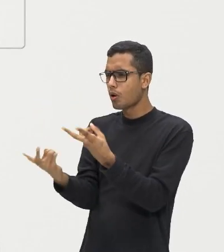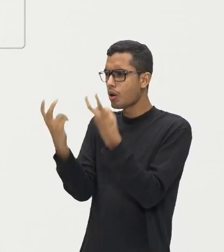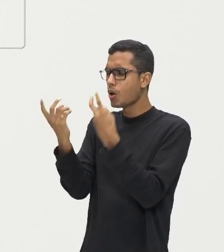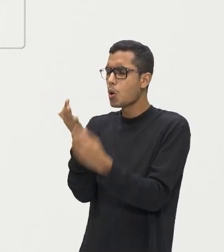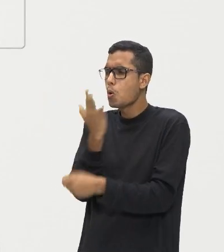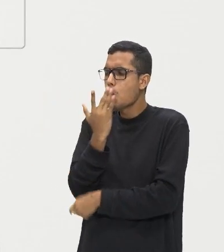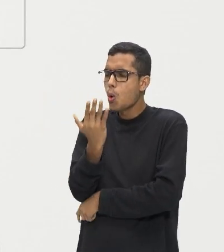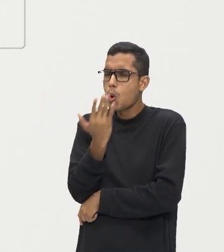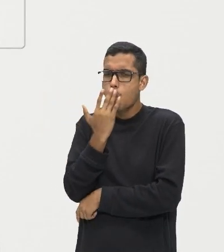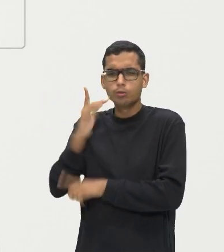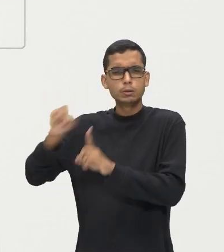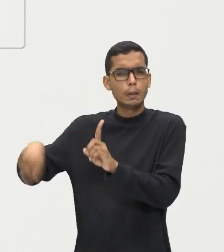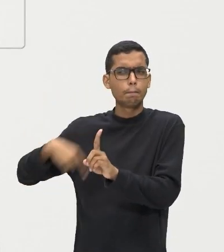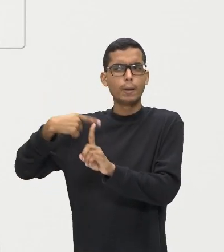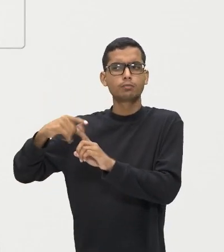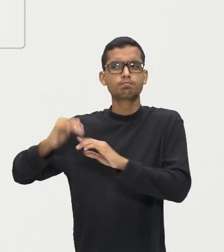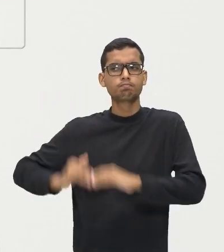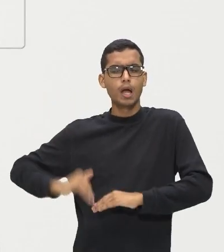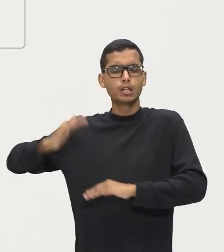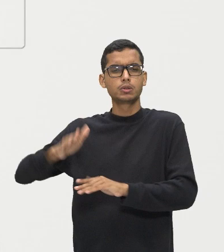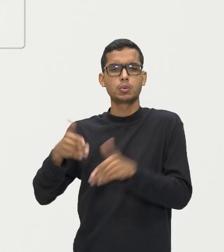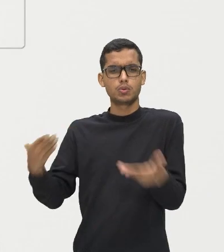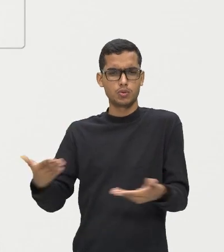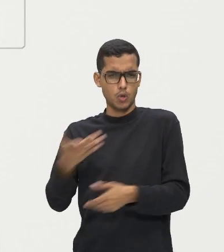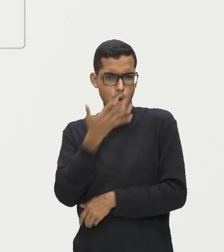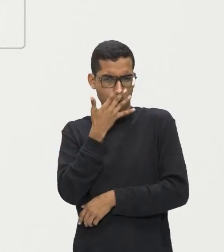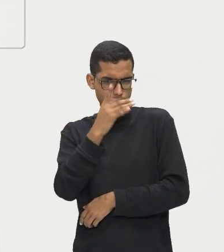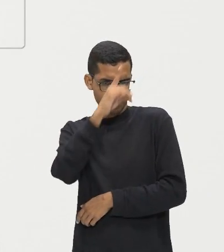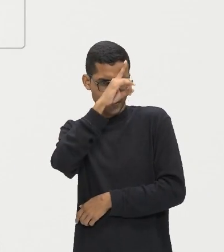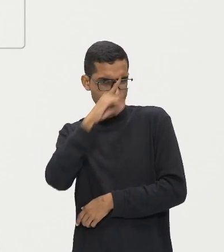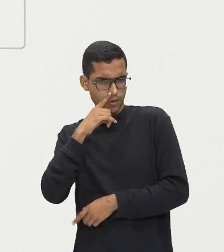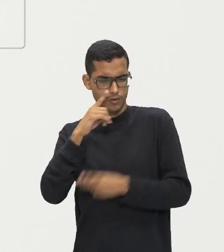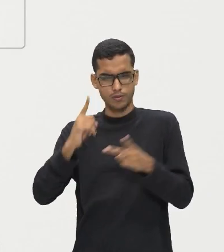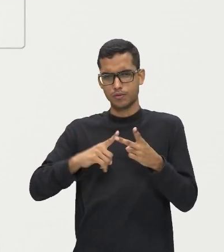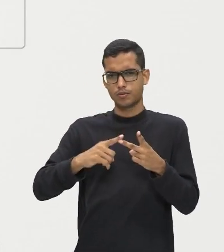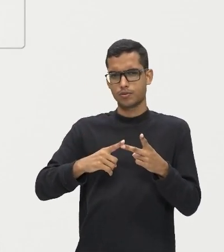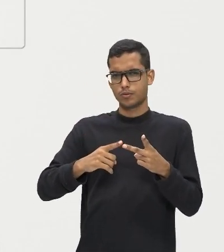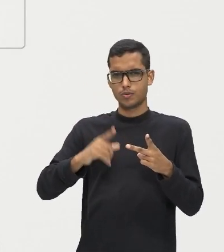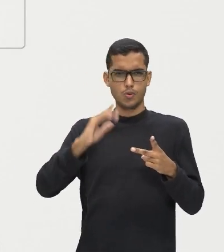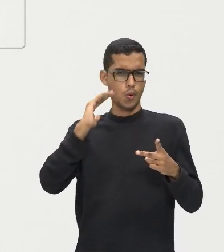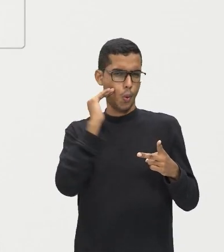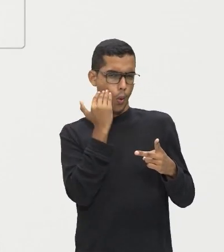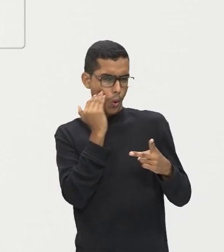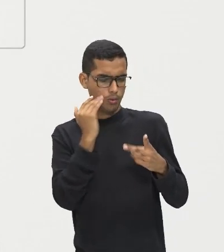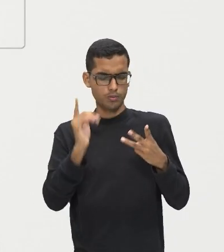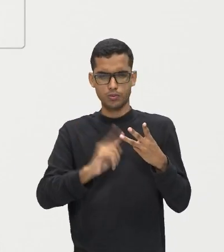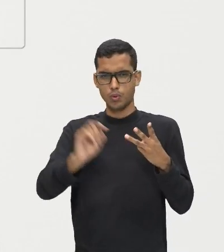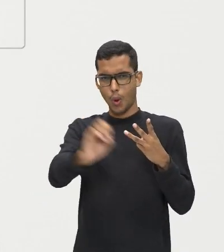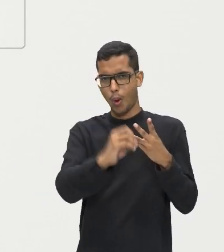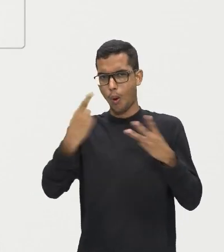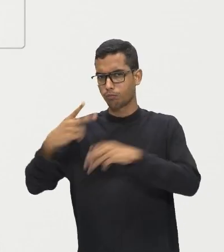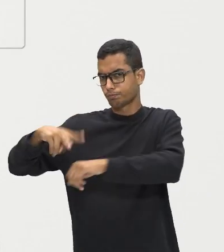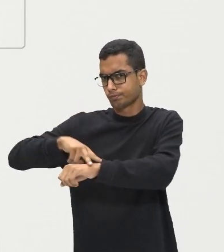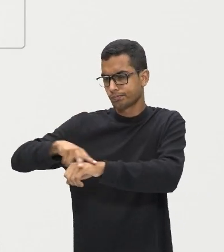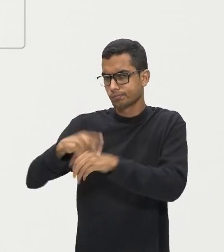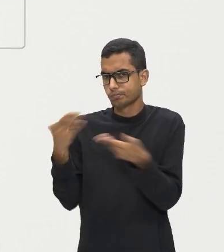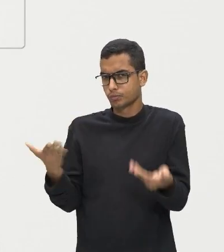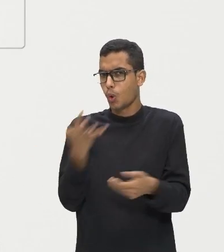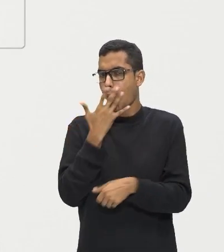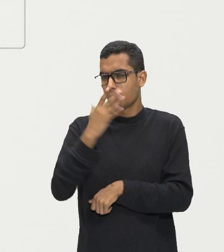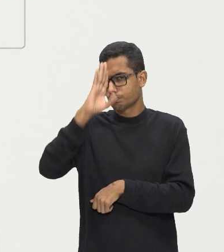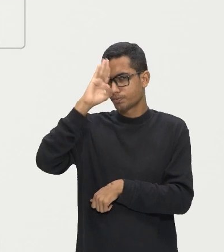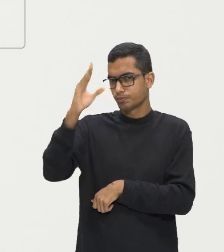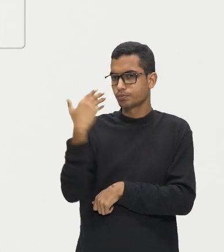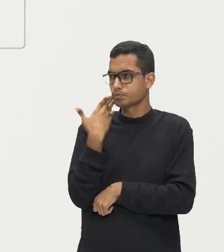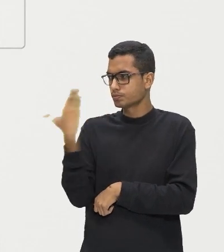que se destaca. É mais amarelo? É mais rosa? Ou ela é mais verde? E aí, tendo